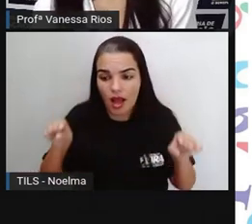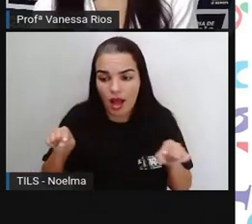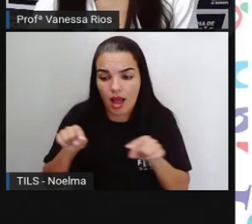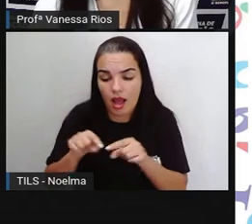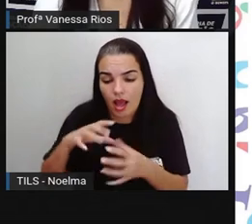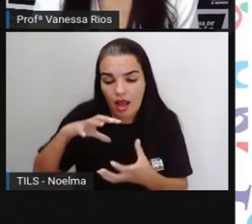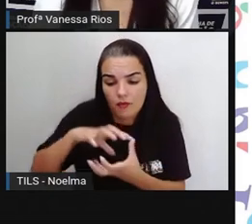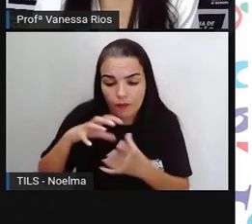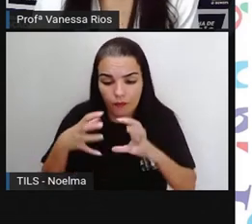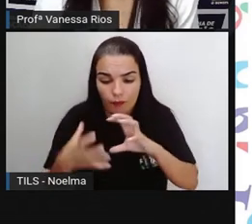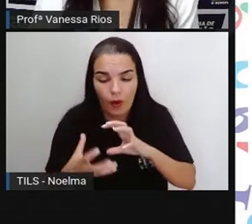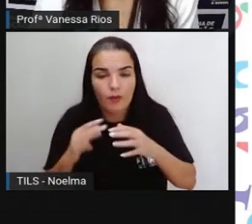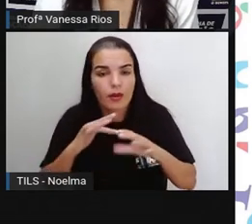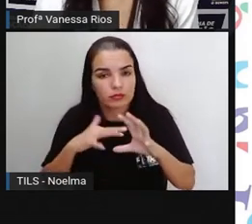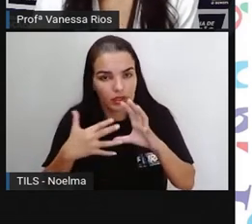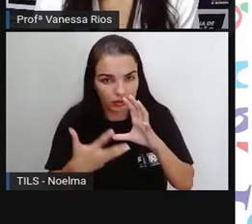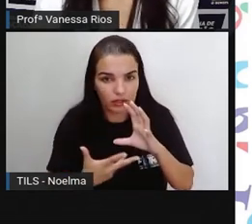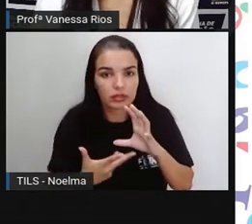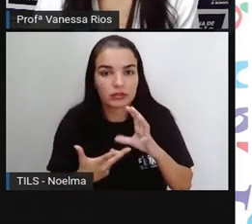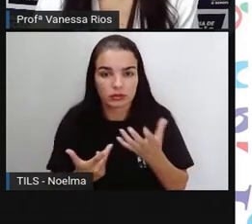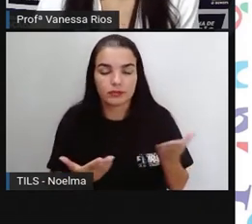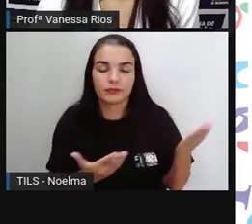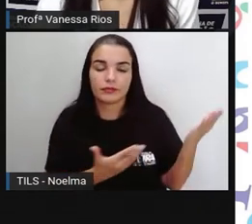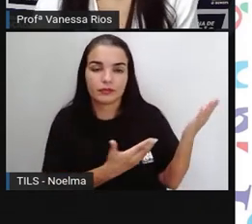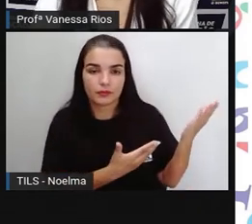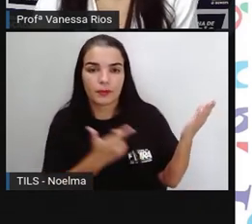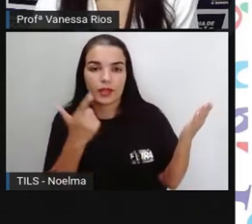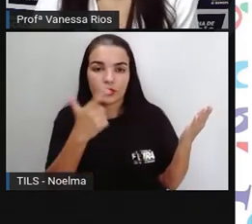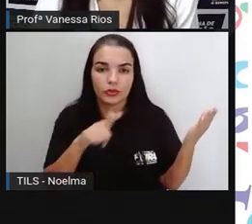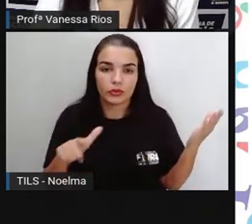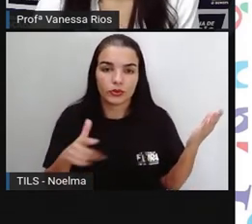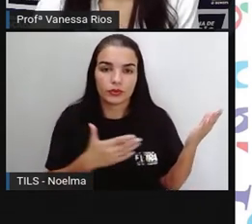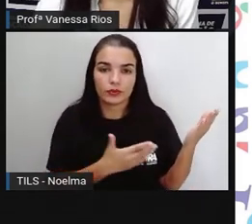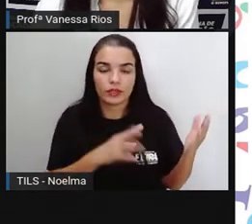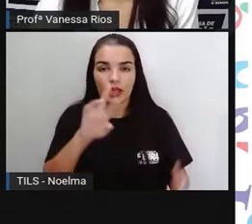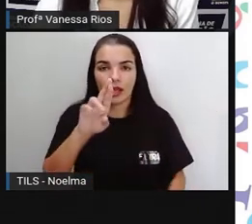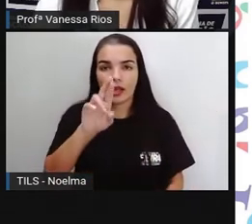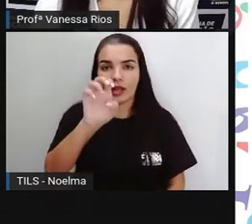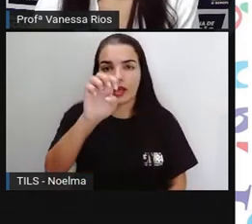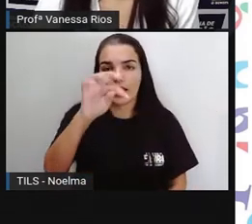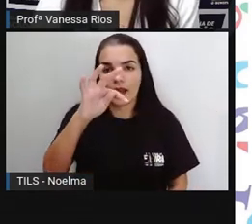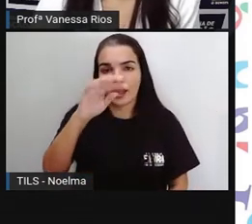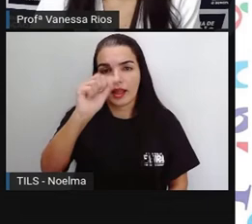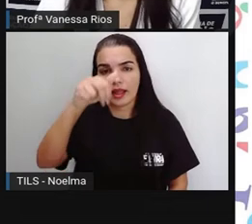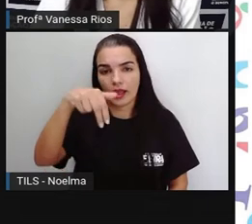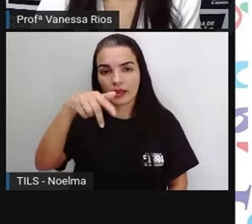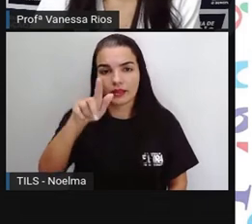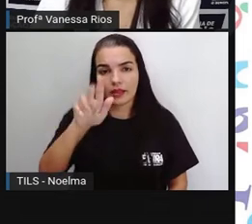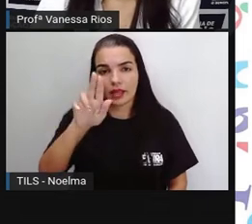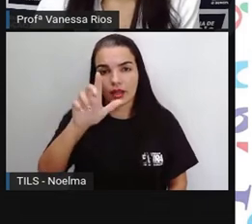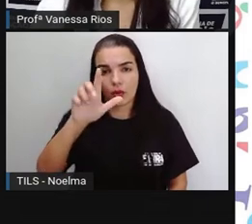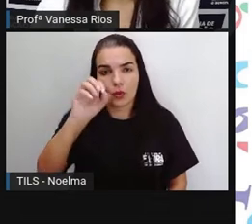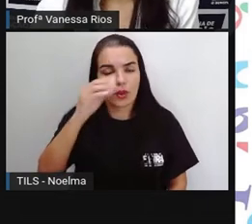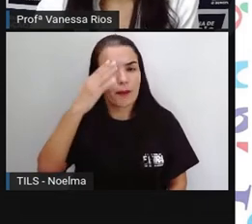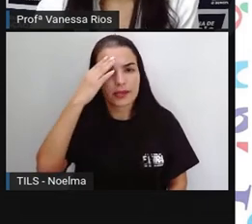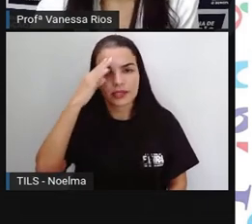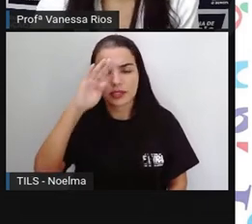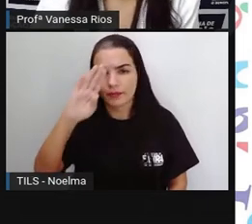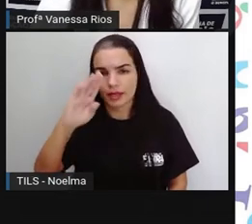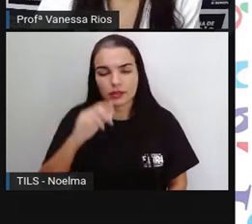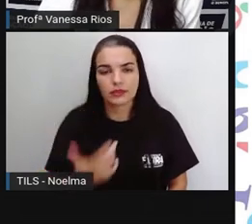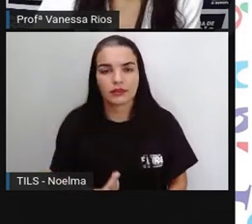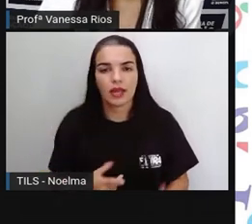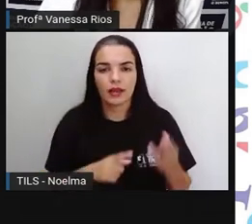suas características. E aí, novamente, a Pró traz essa imagem, né, com as principais figuras